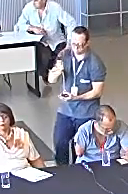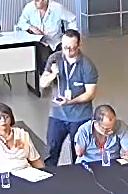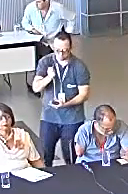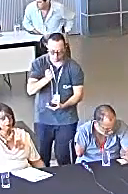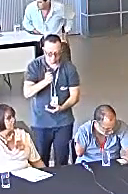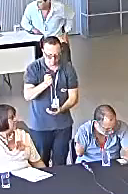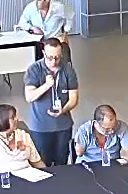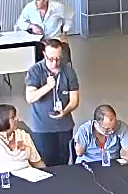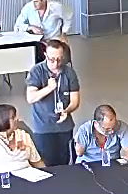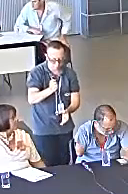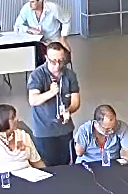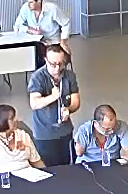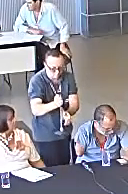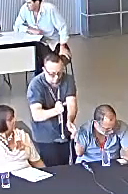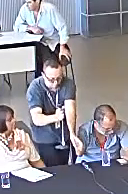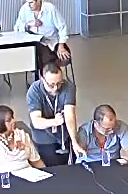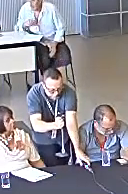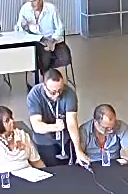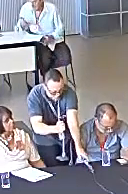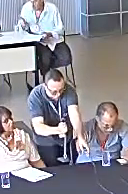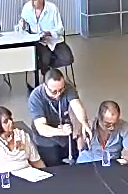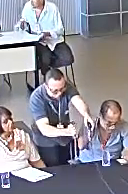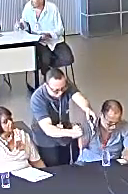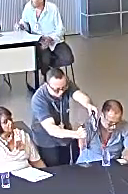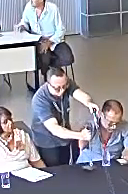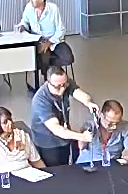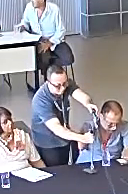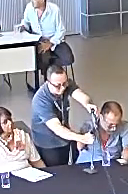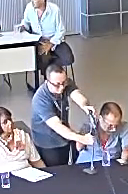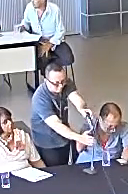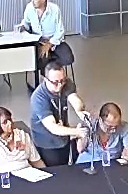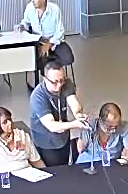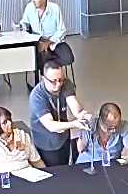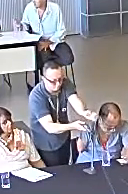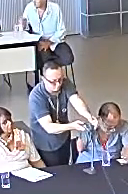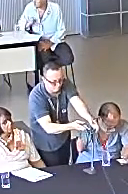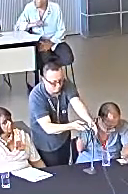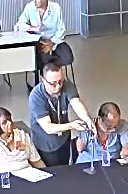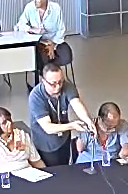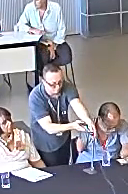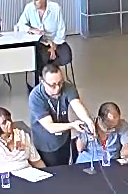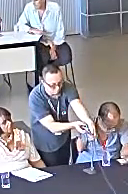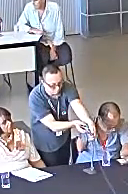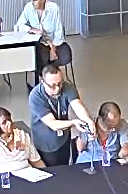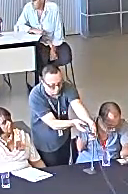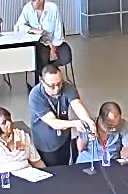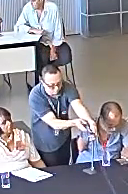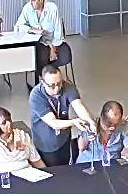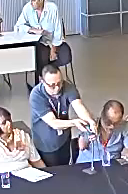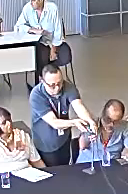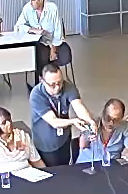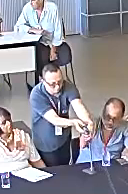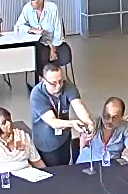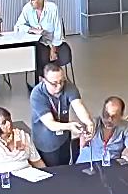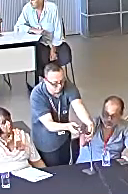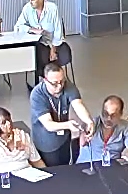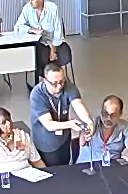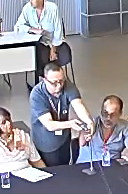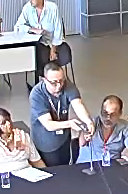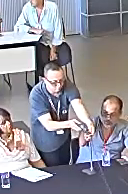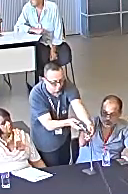convite e cumprimento a todos por essa importante luta primeiro ponto que eu que queria deixar bem